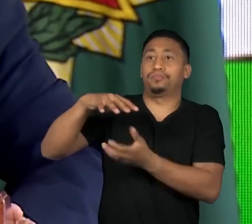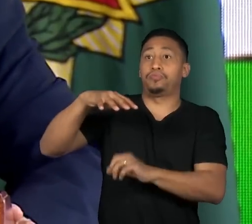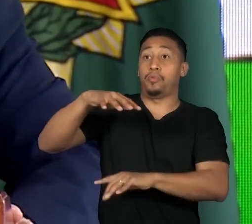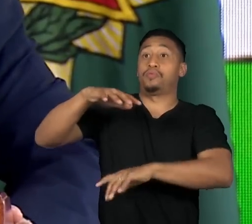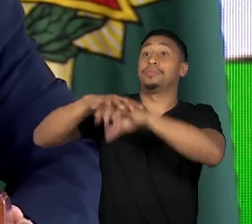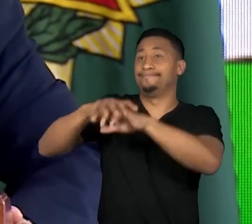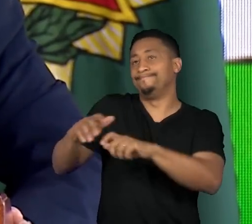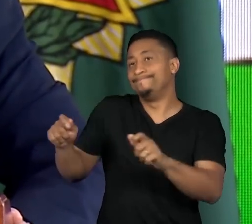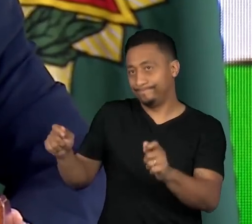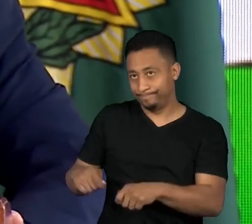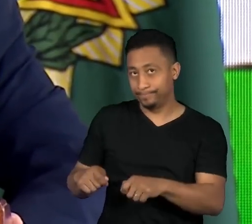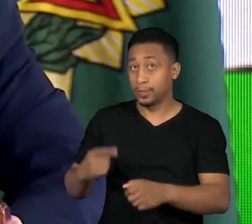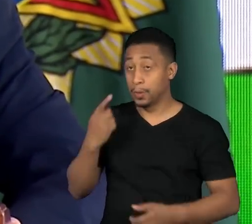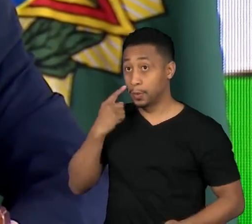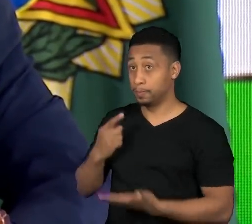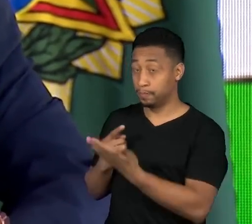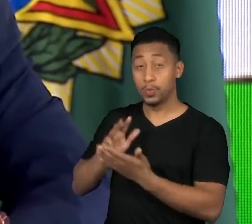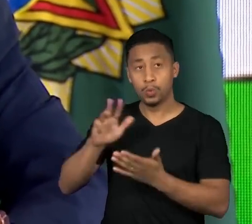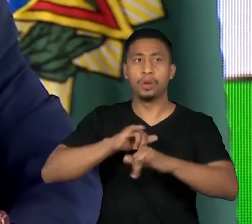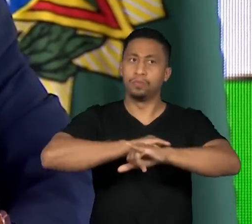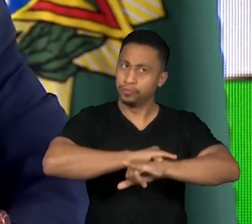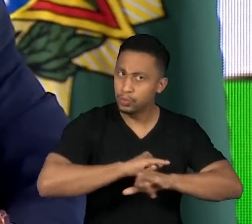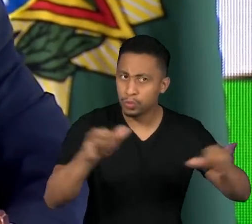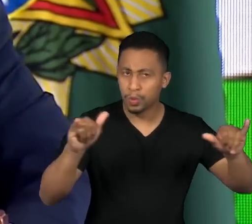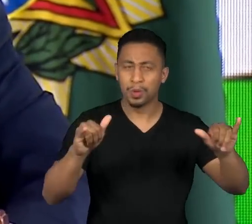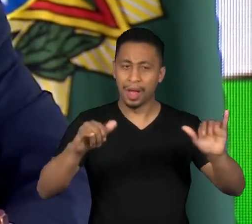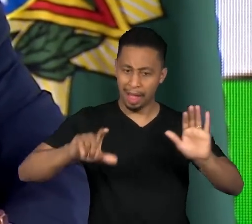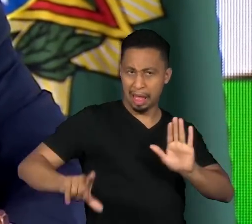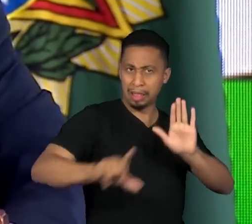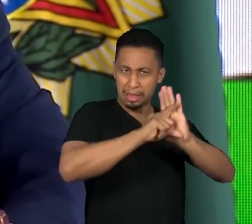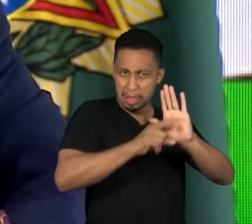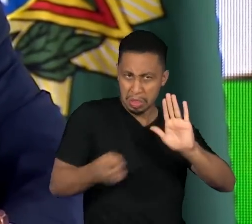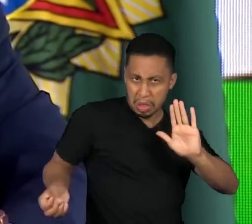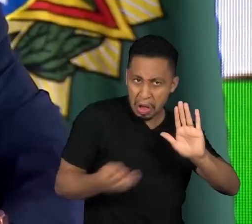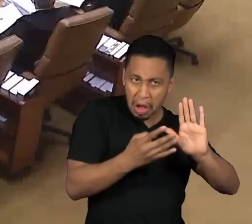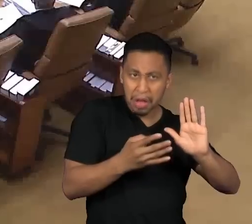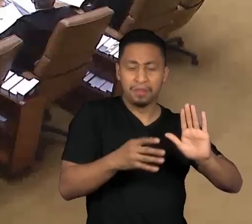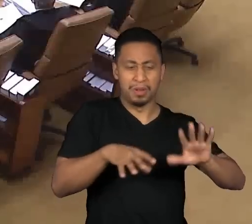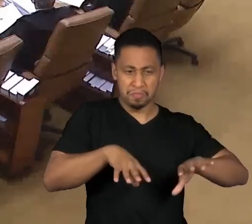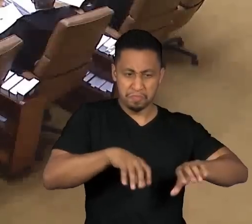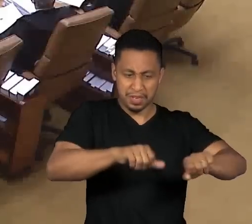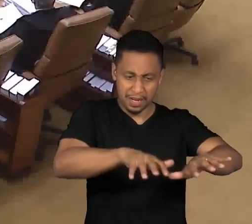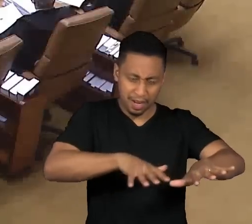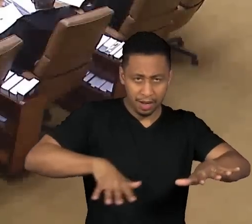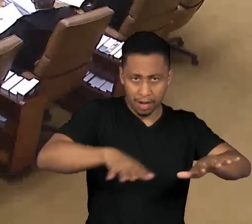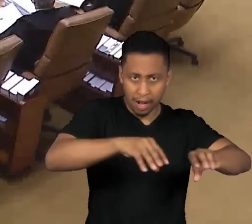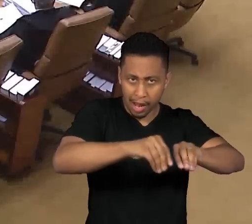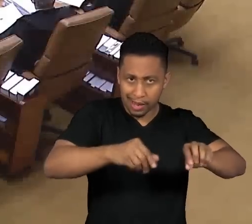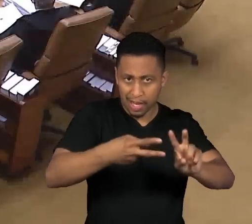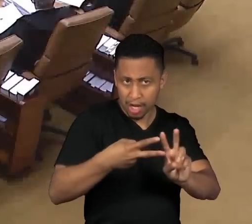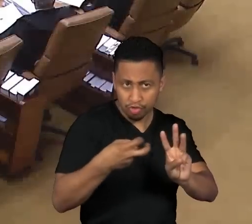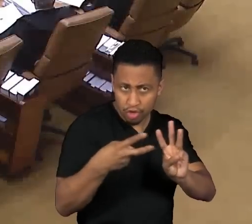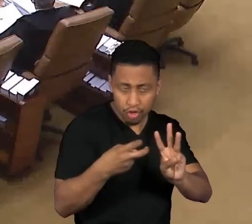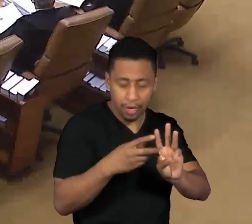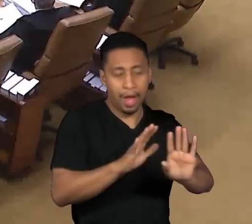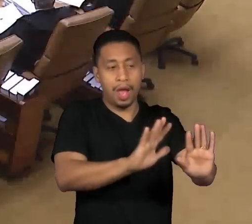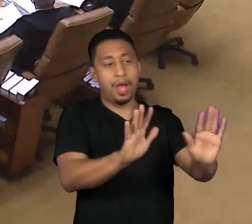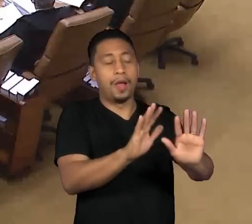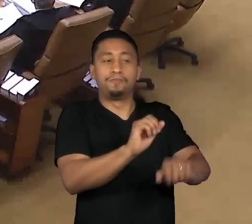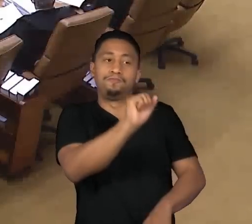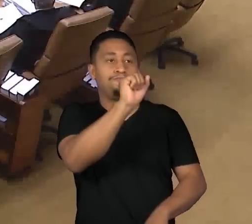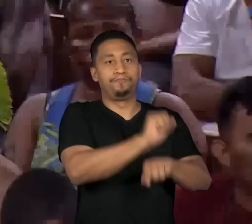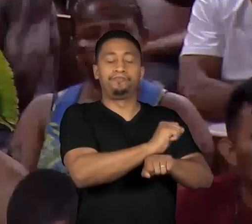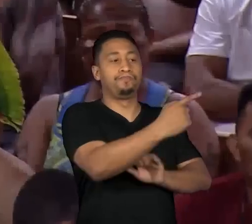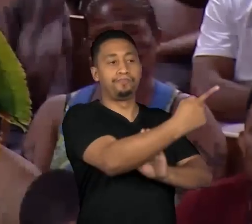a vetar o marco temporal. O texto foi aprovado pelo Senado, em decisão contrária à do Supremo Tribunal